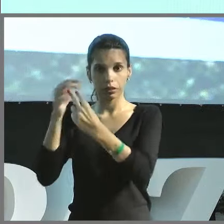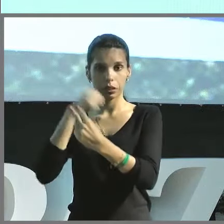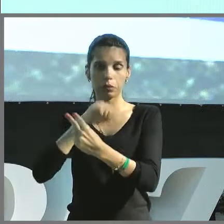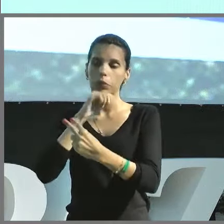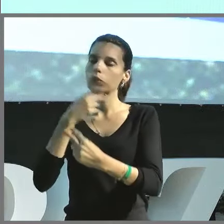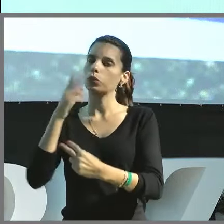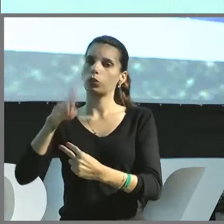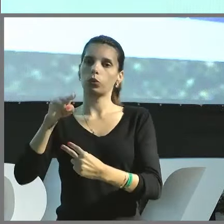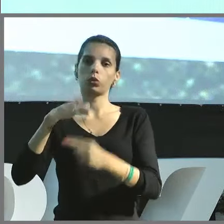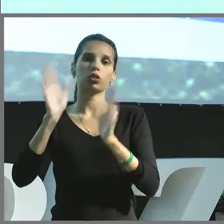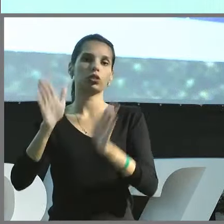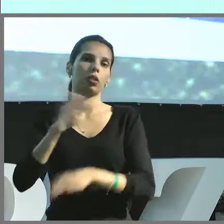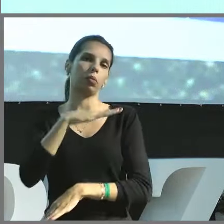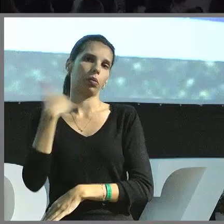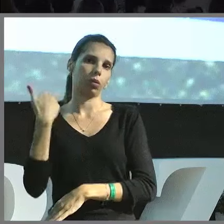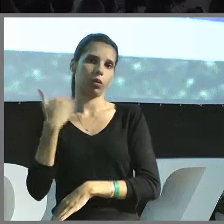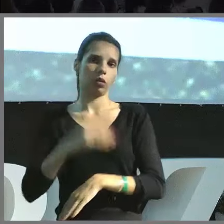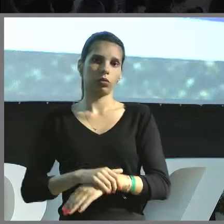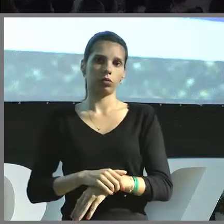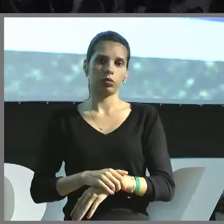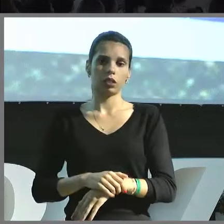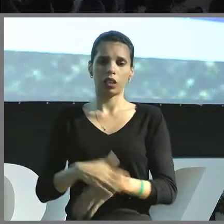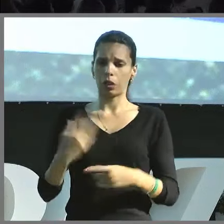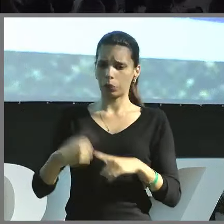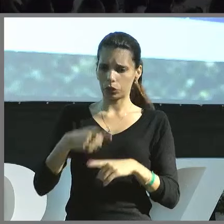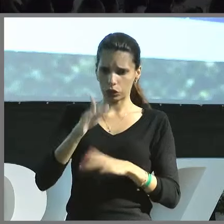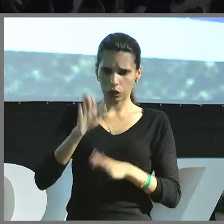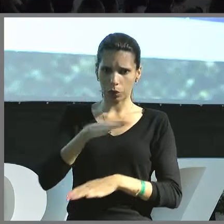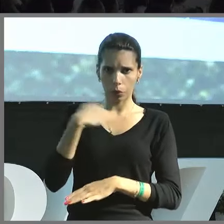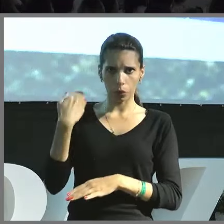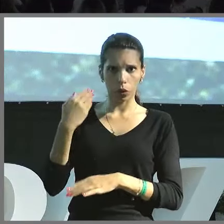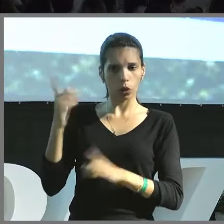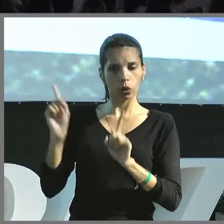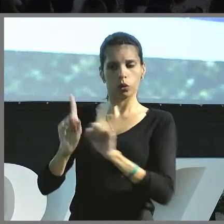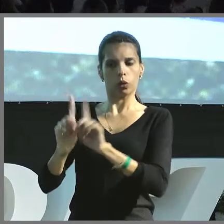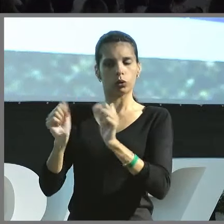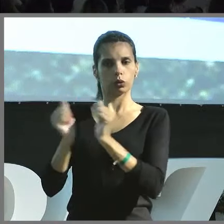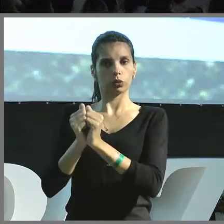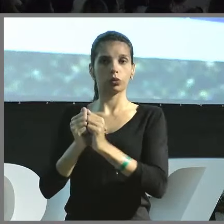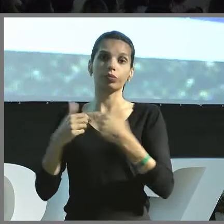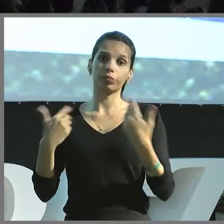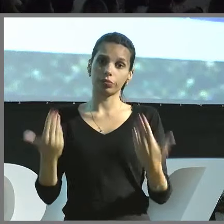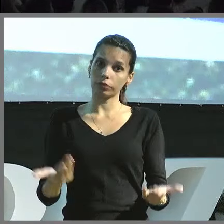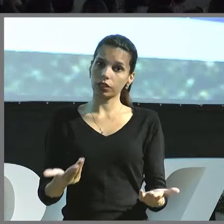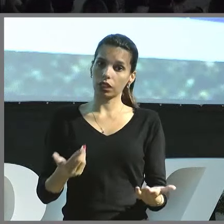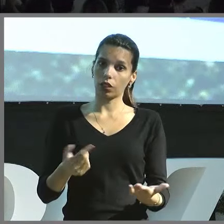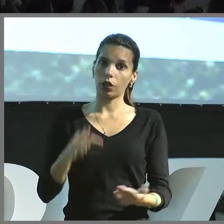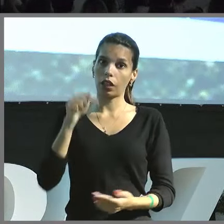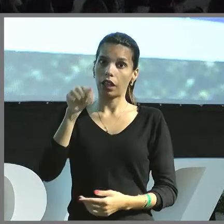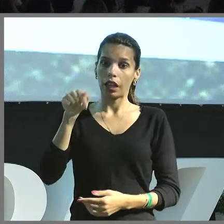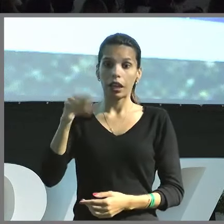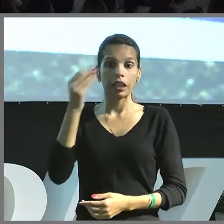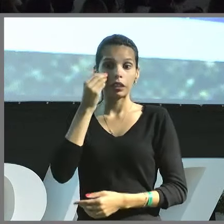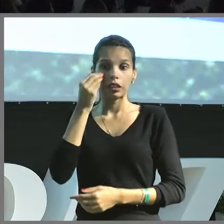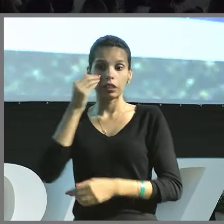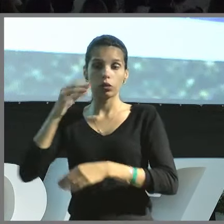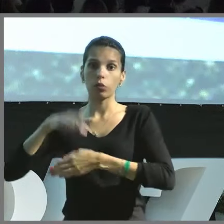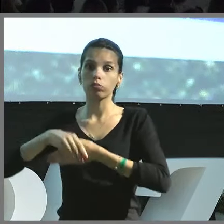mais. Ela já morreu. E se ela já morreu, por que ela não vem comigo? Eu digo: pois é, será que não foi ela que te trouxe? Ele disse: